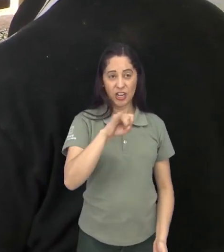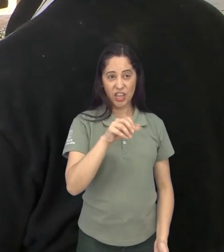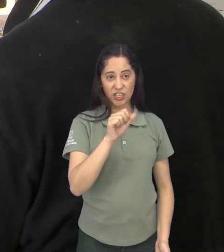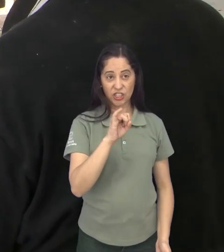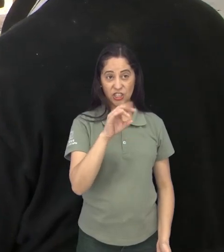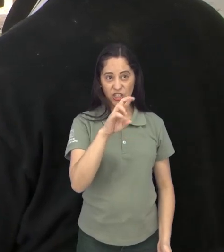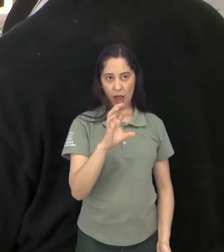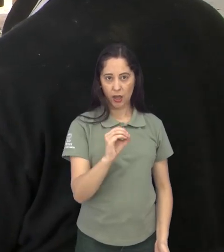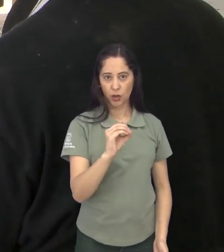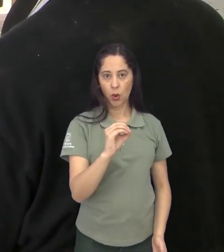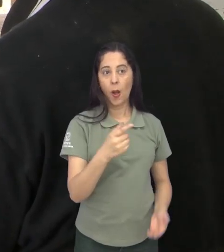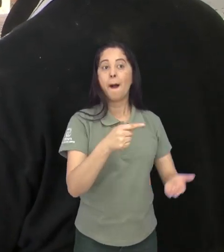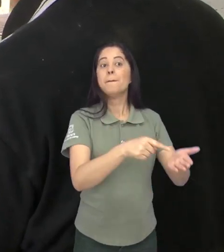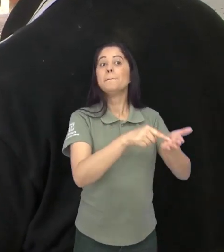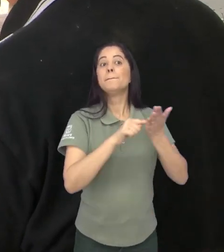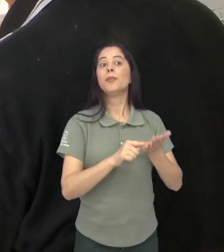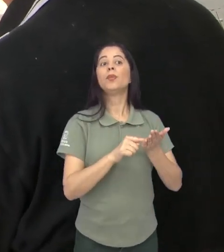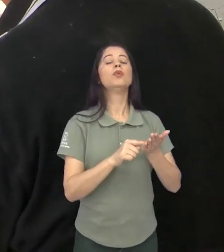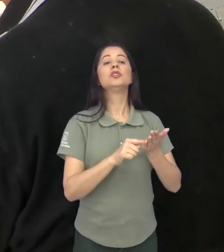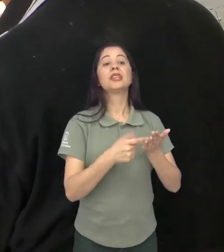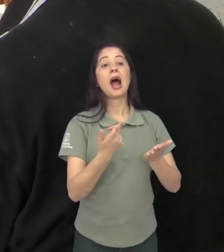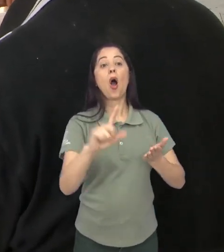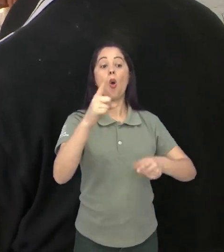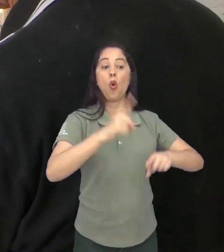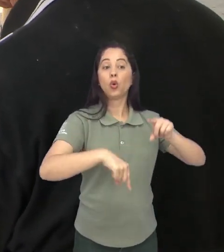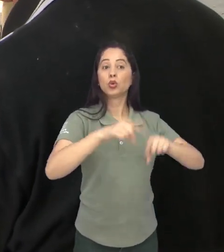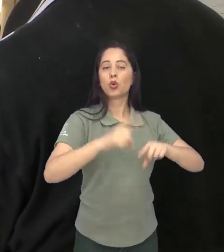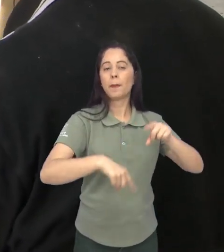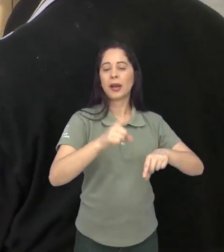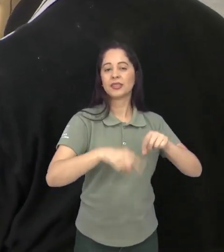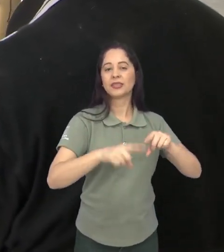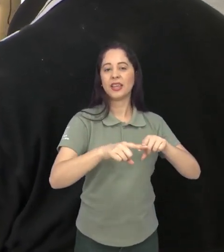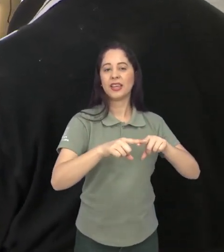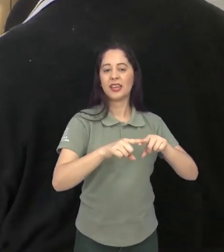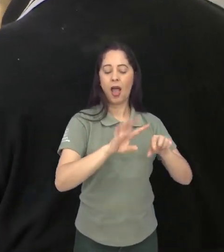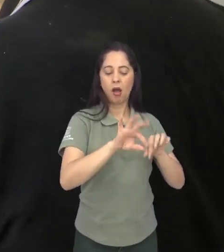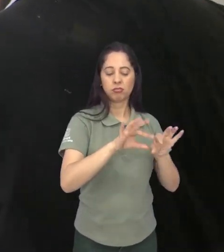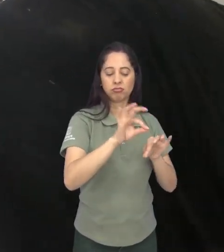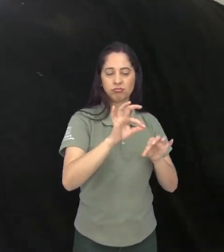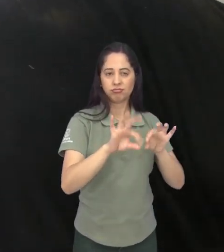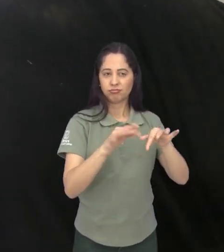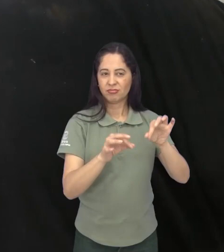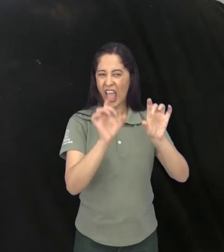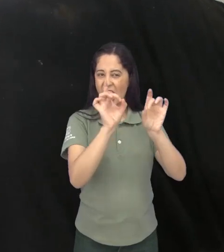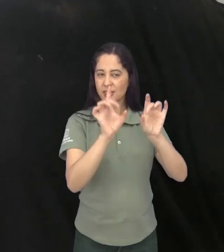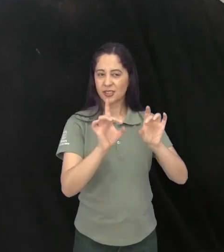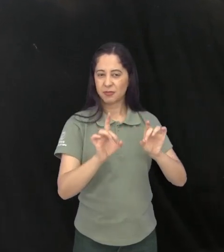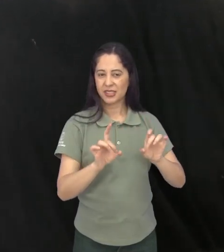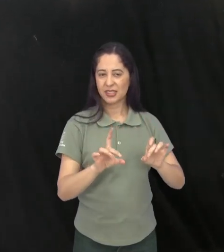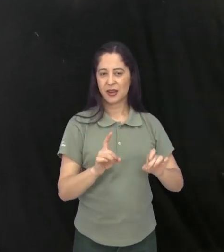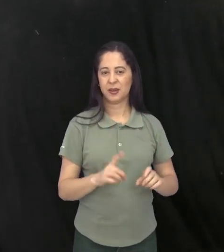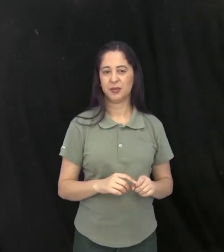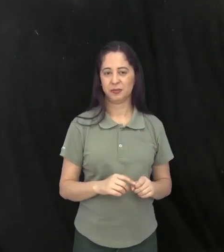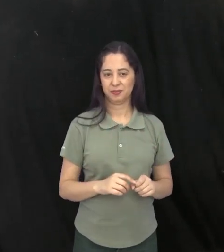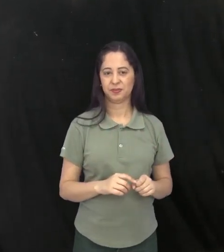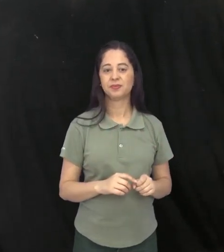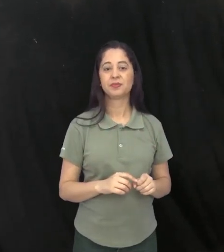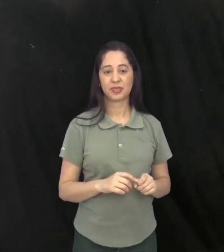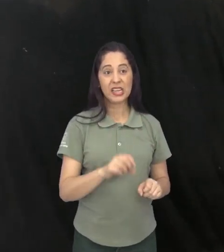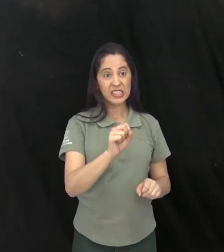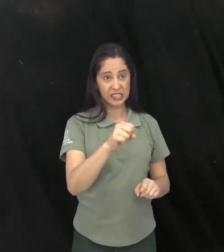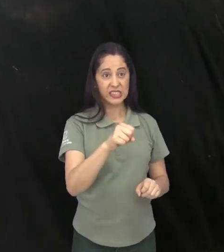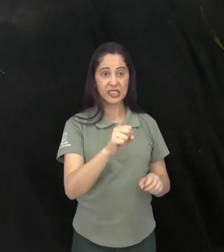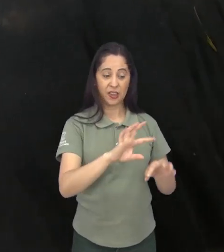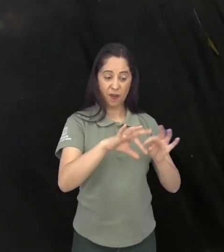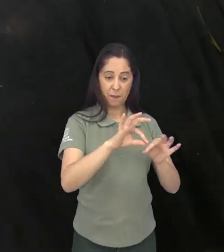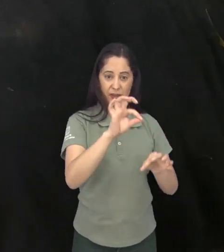vai fazer uma peça para a gente ver qual é a técnica que ele criou, que é específica para trançar.